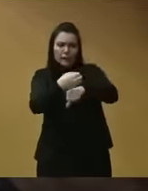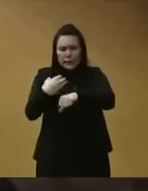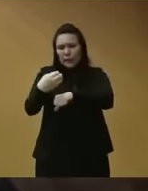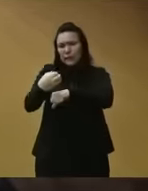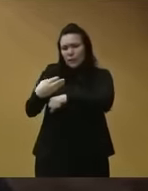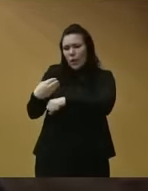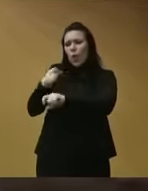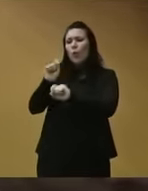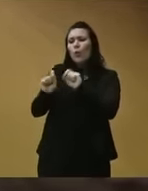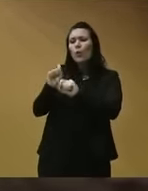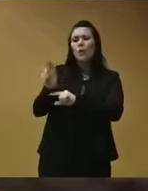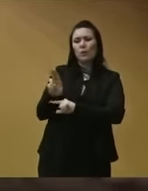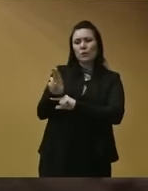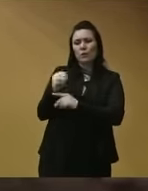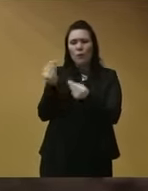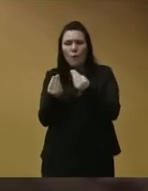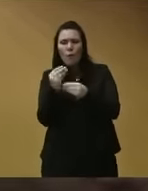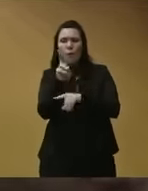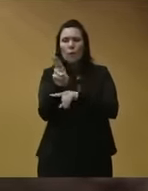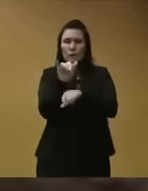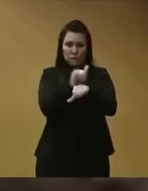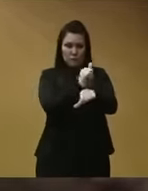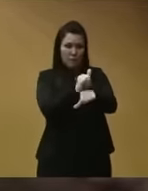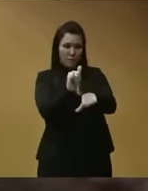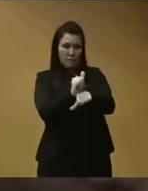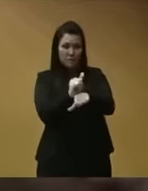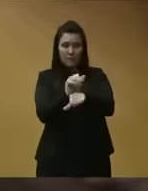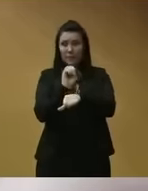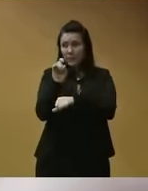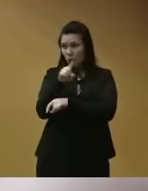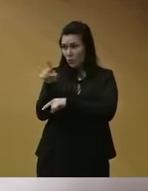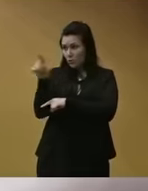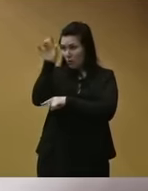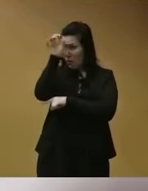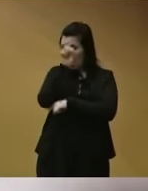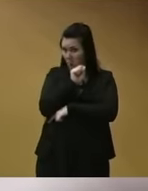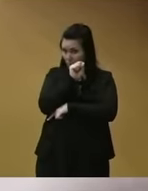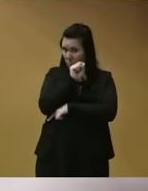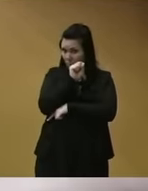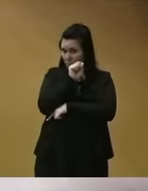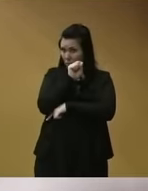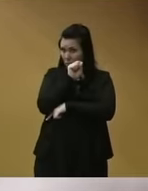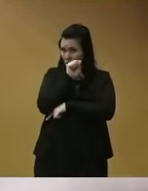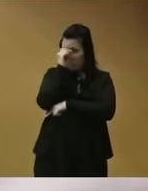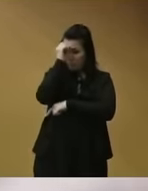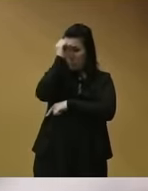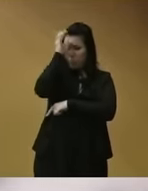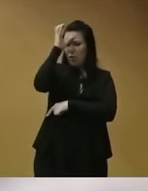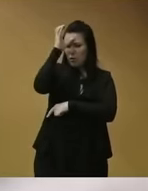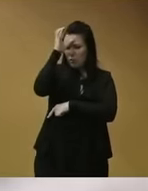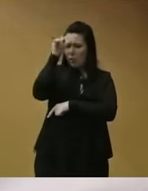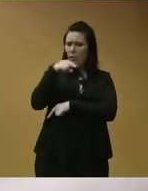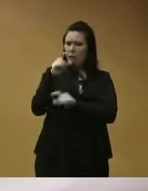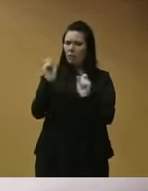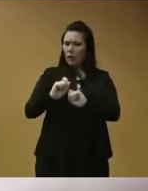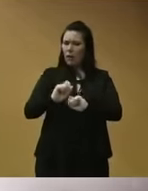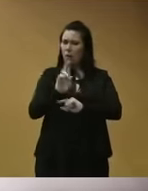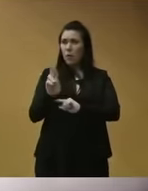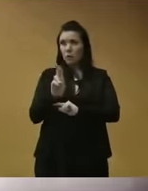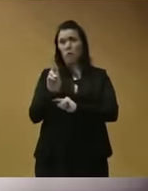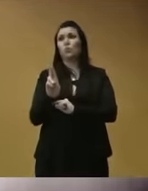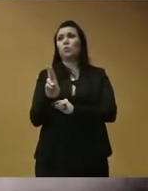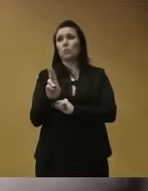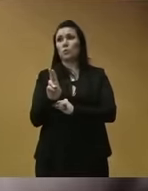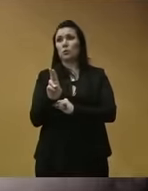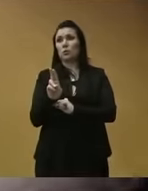problema é tornar-se relevante. Se o trabalho é feito pela IA, por que alguém pagaria pelos seus serviços?